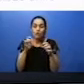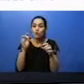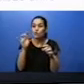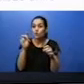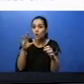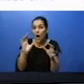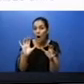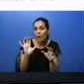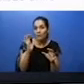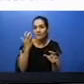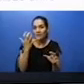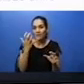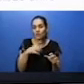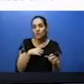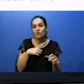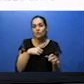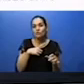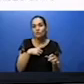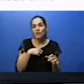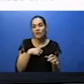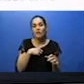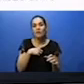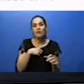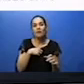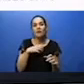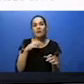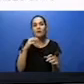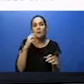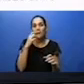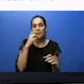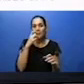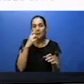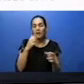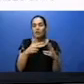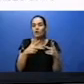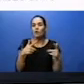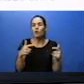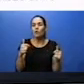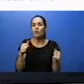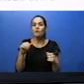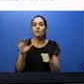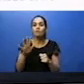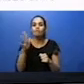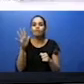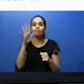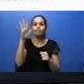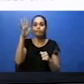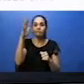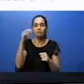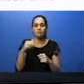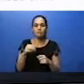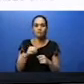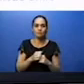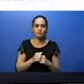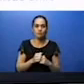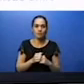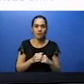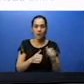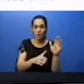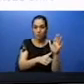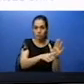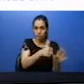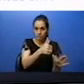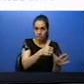usa partículas gasosas, só entre reações gasosas. Então, aqui no primeiro exemplo, nós temos aqui